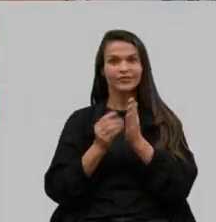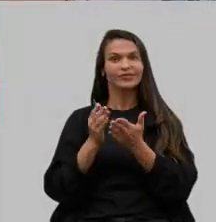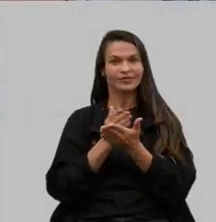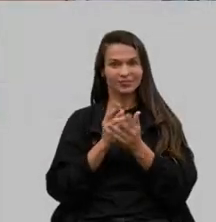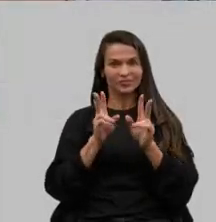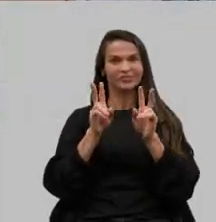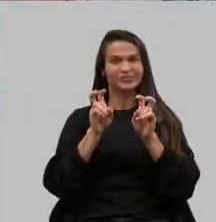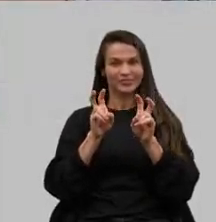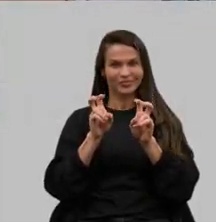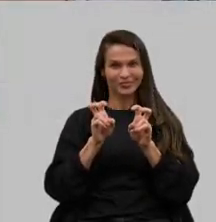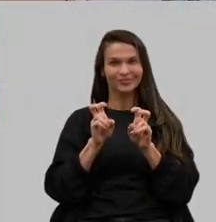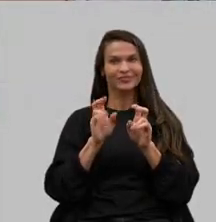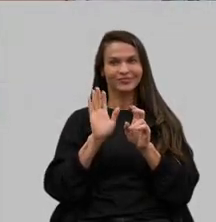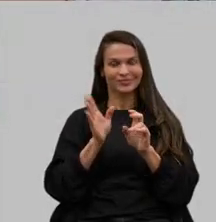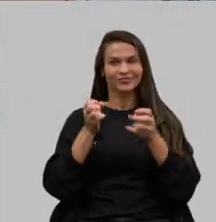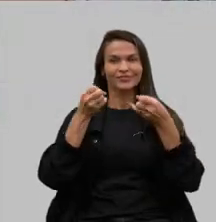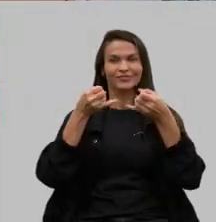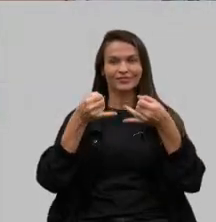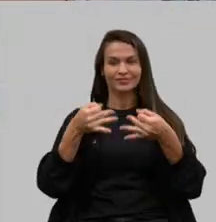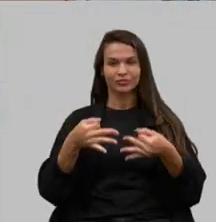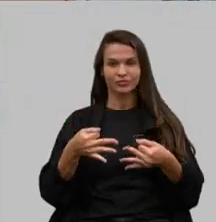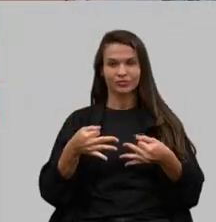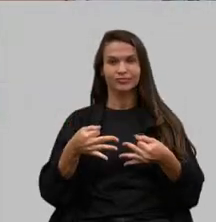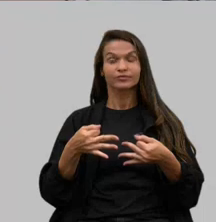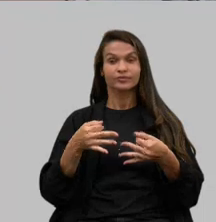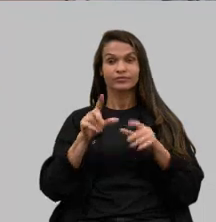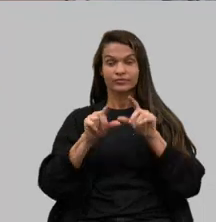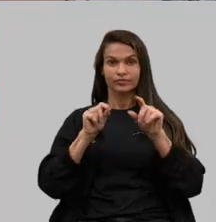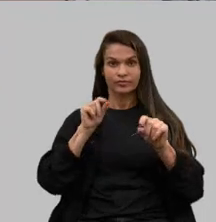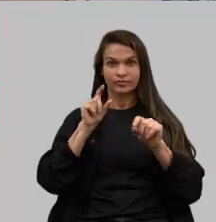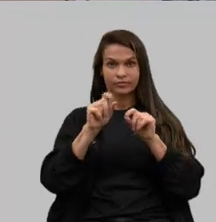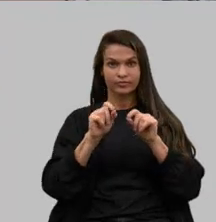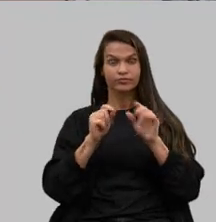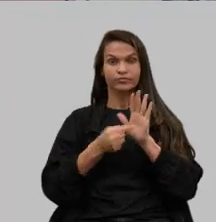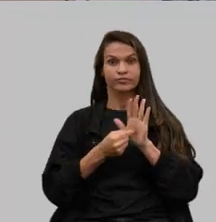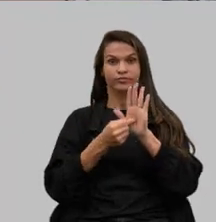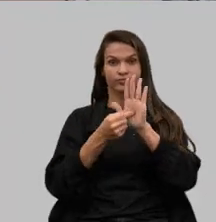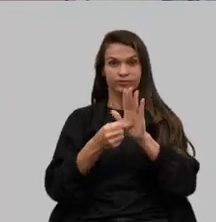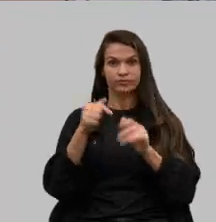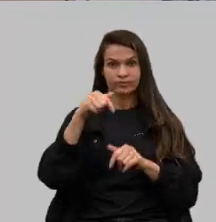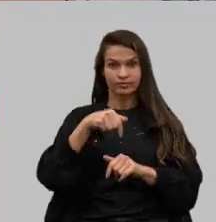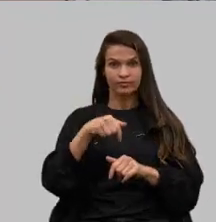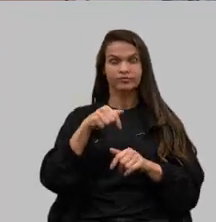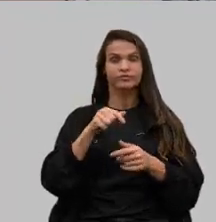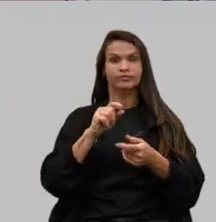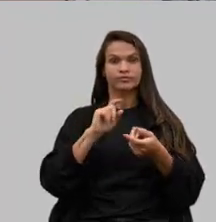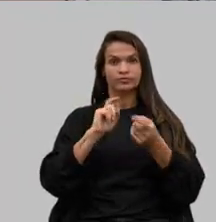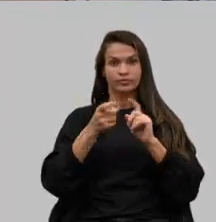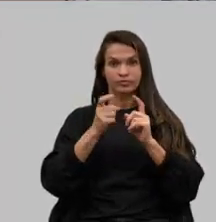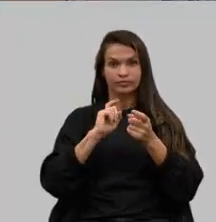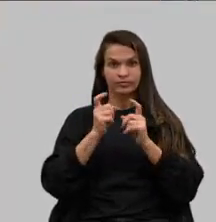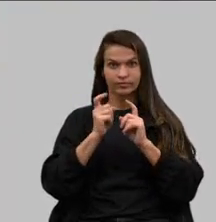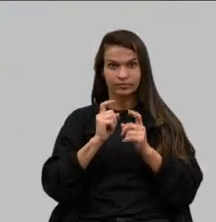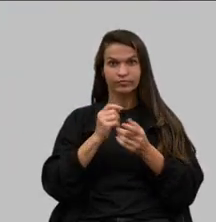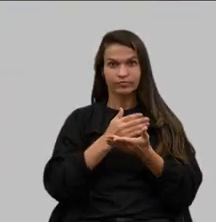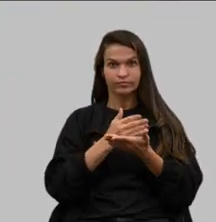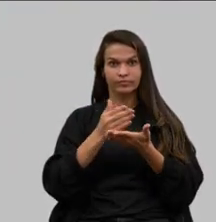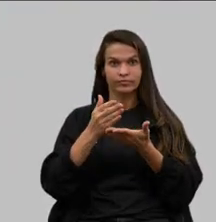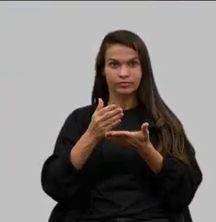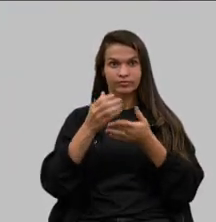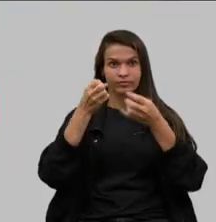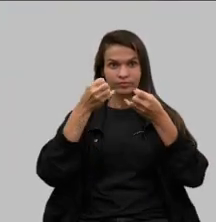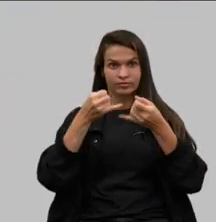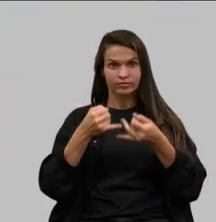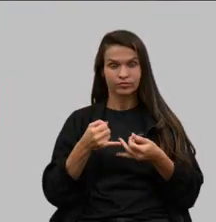disse eh selecionados para apresentação aqui nessa audiência Vamos iniciar falando sobre